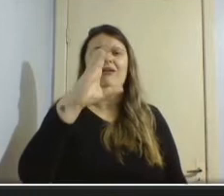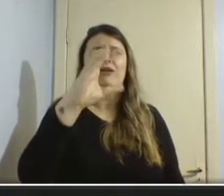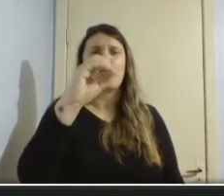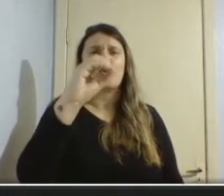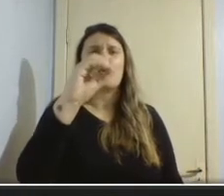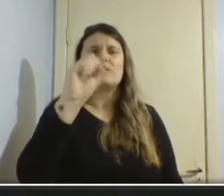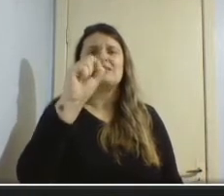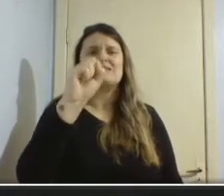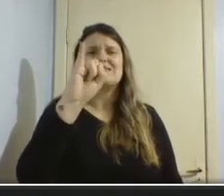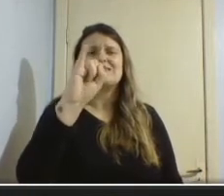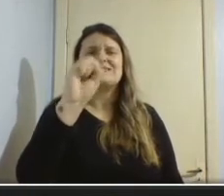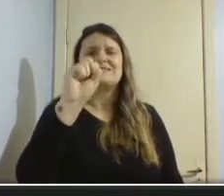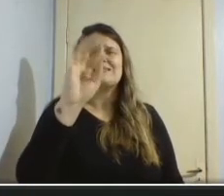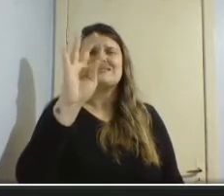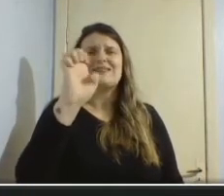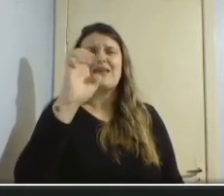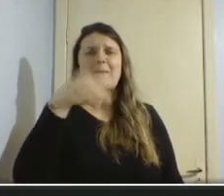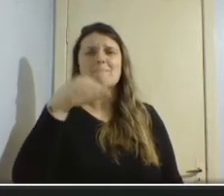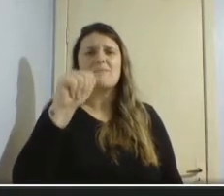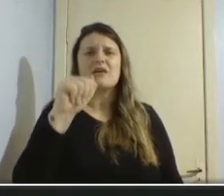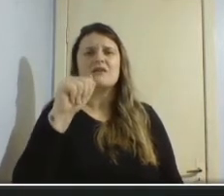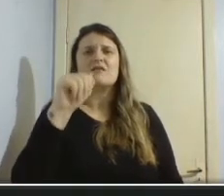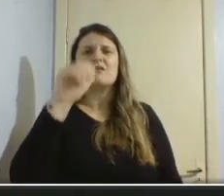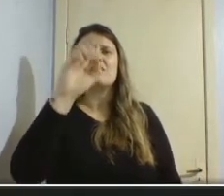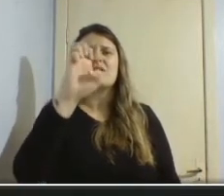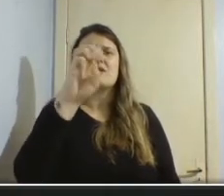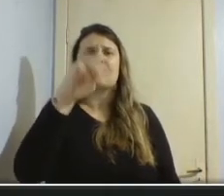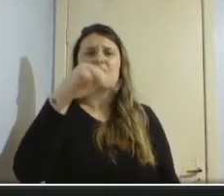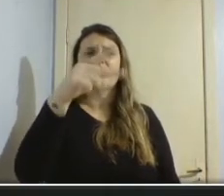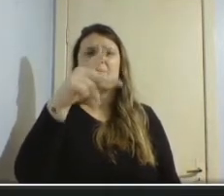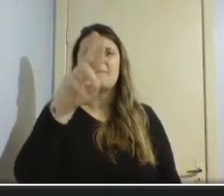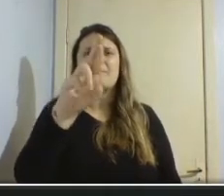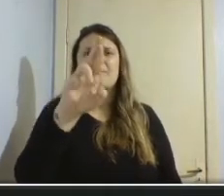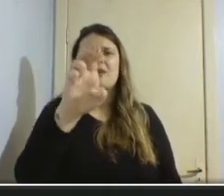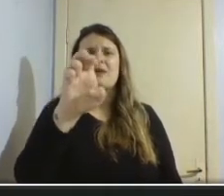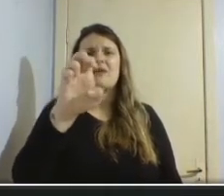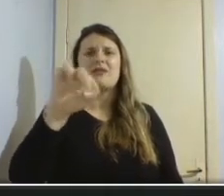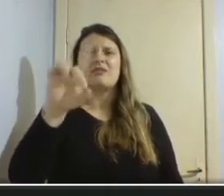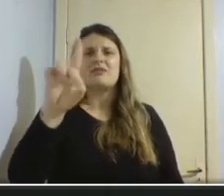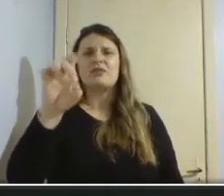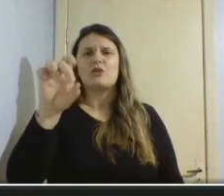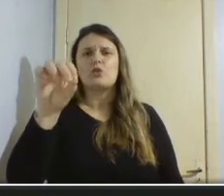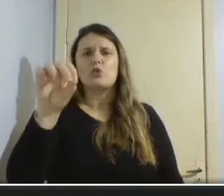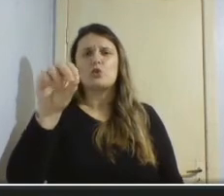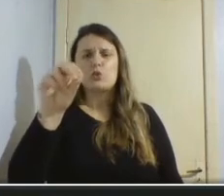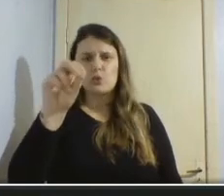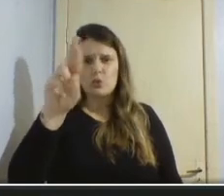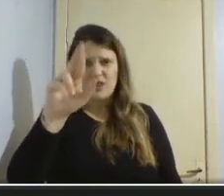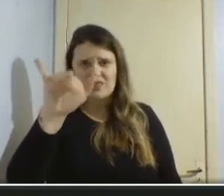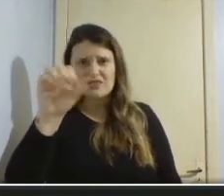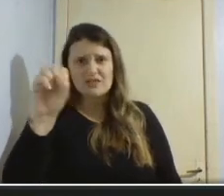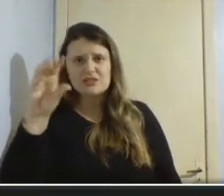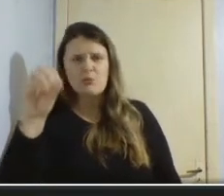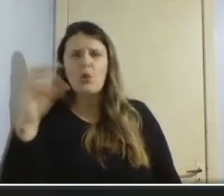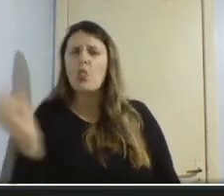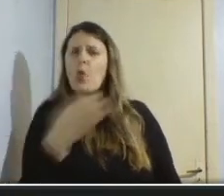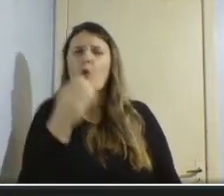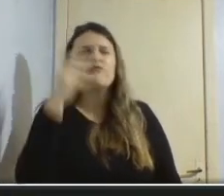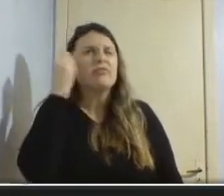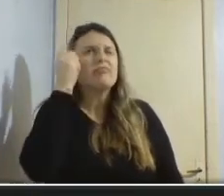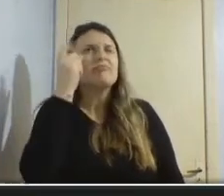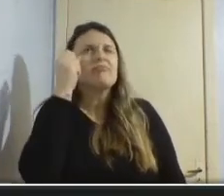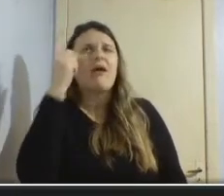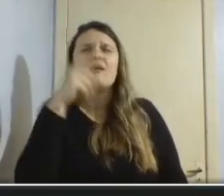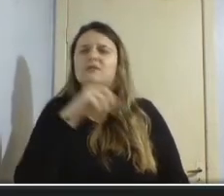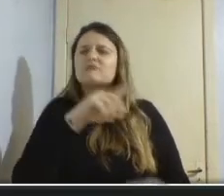de inovação. Então, o que isso quer dizer? O ecossistema de empreendedorismo e inovação, ele tem